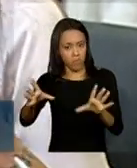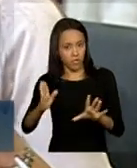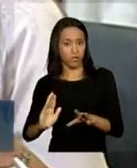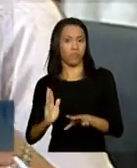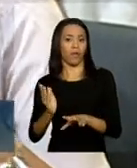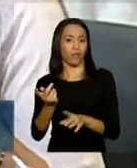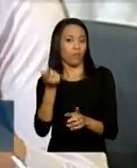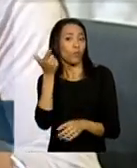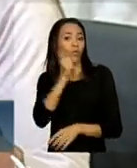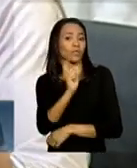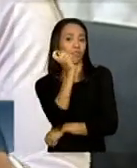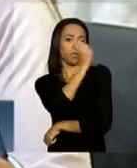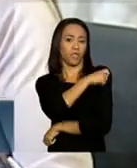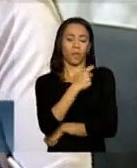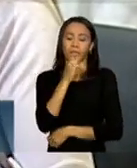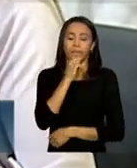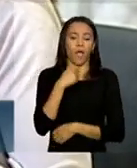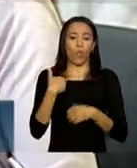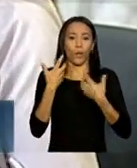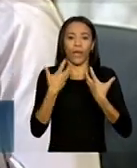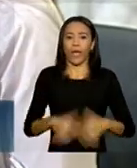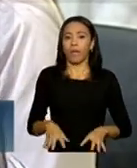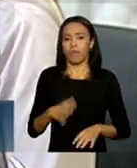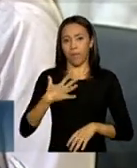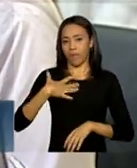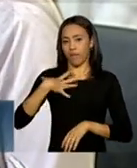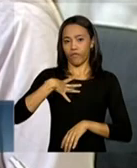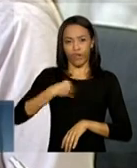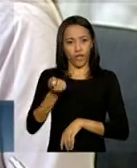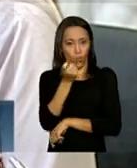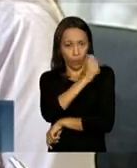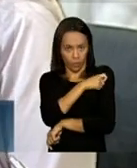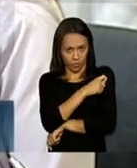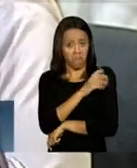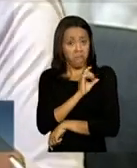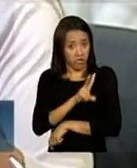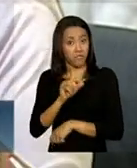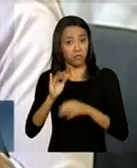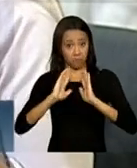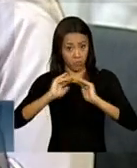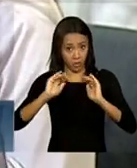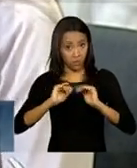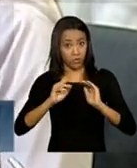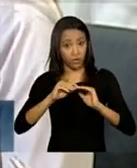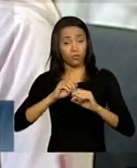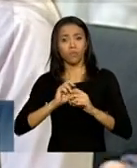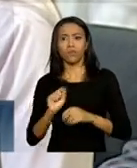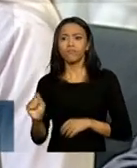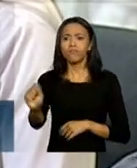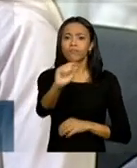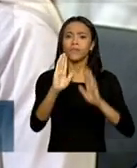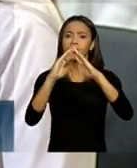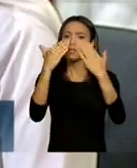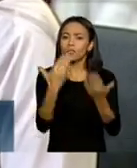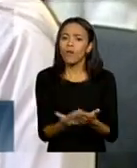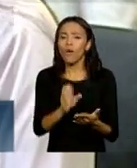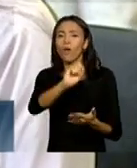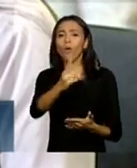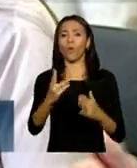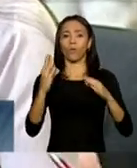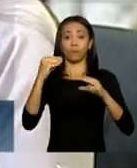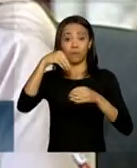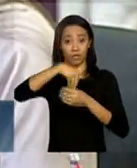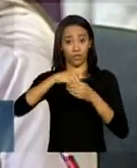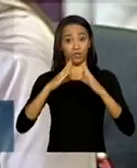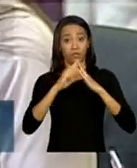algum documento que até não quero que a minha filha tome essa vacina Isso vai ser pedido nas escolas ou nos postos de saúde e